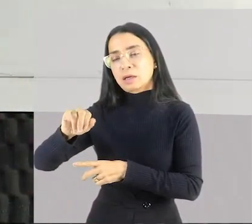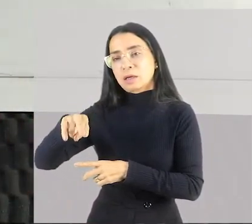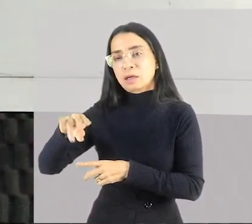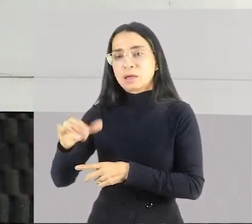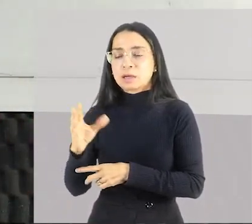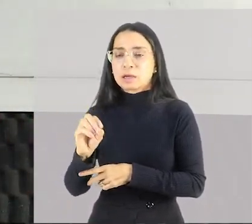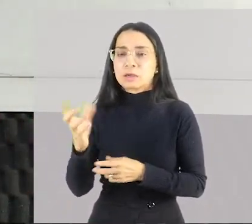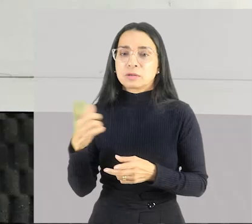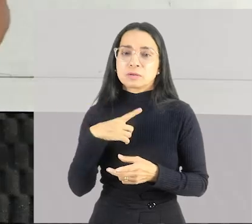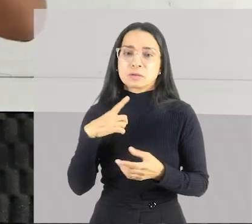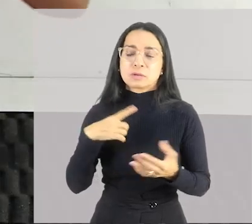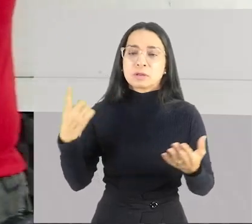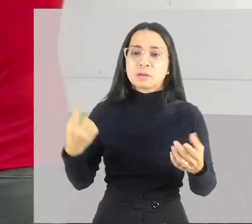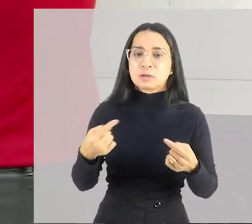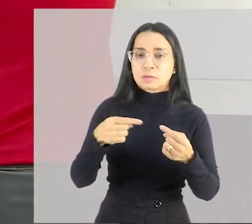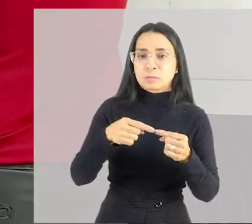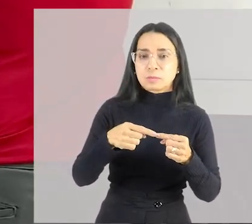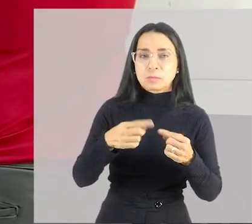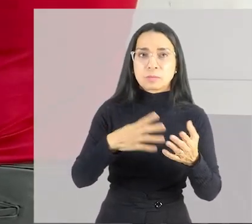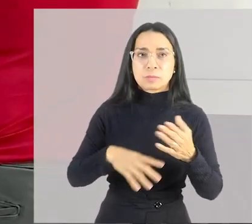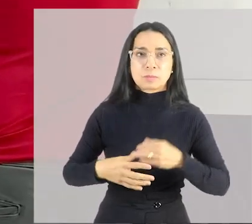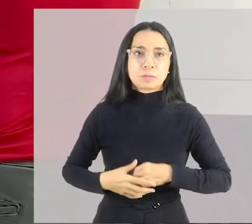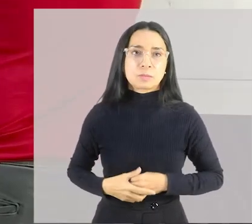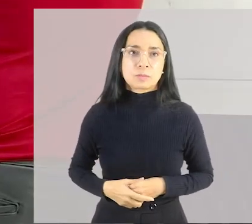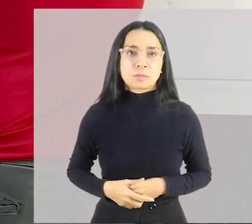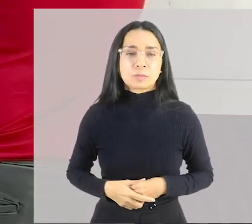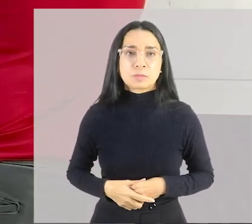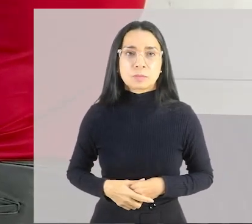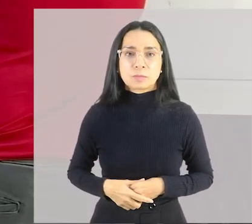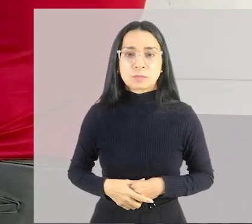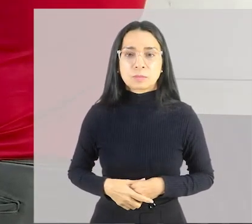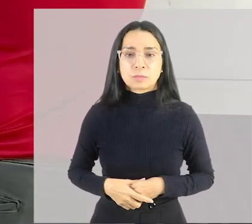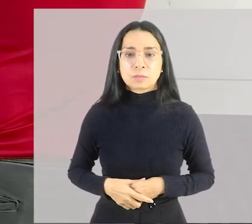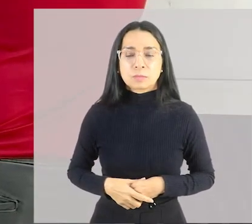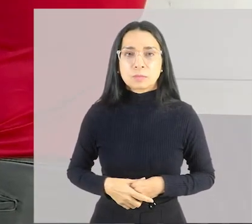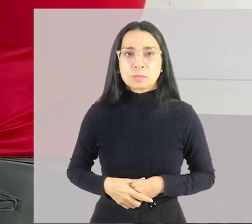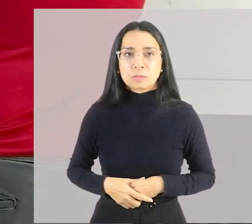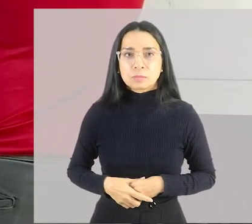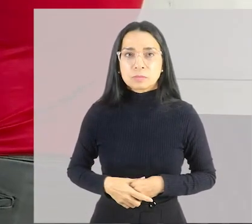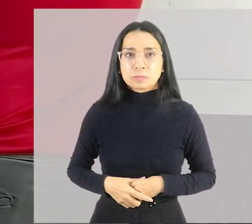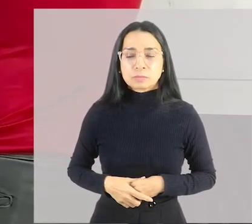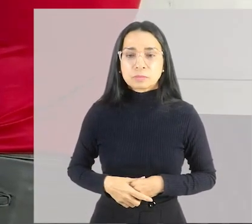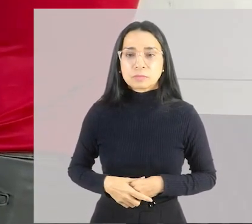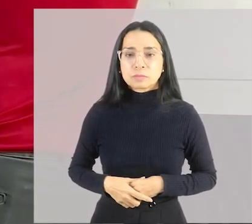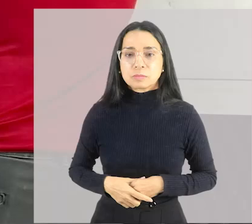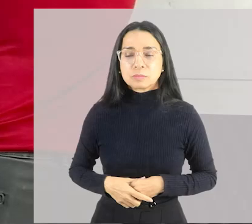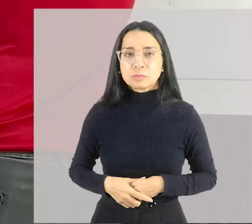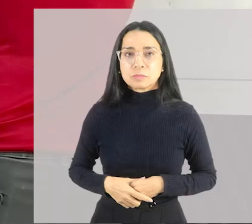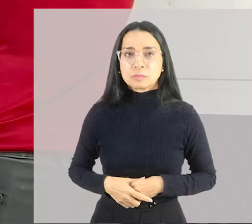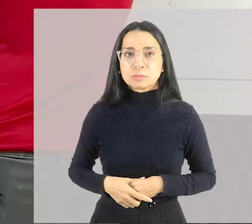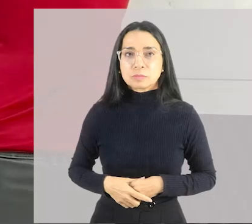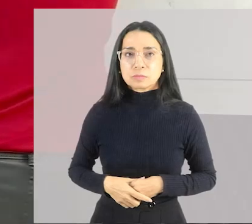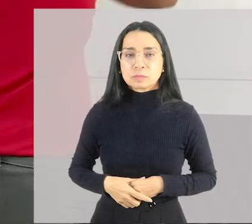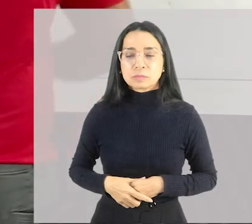Então você tem uma combinação de 10 para